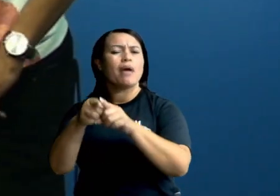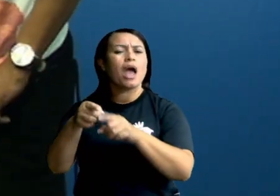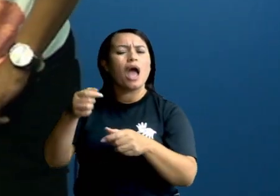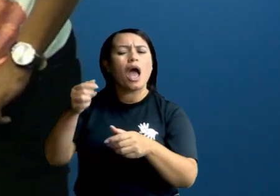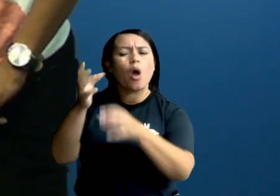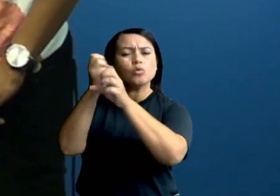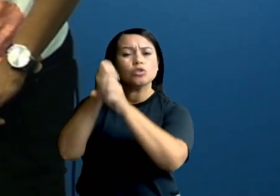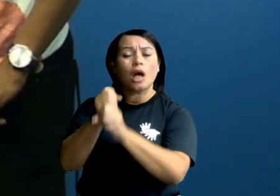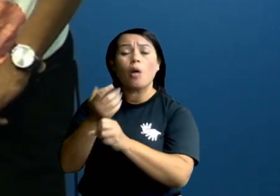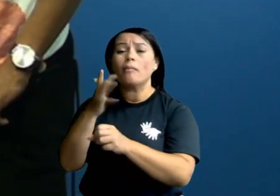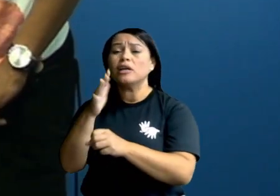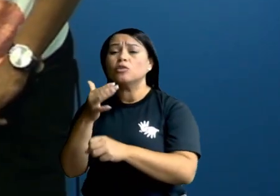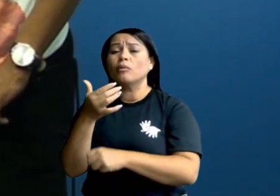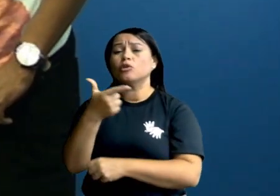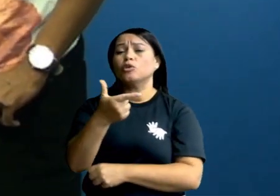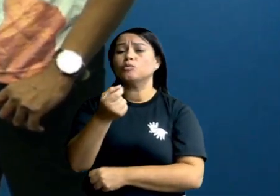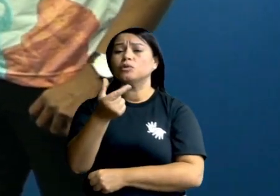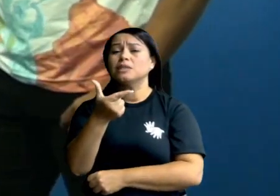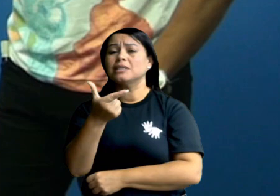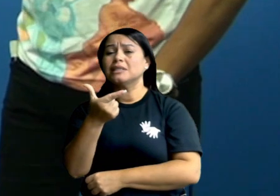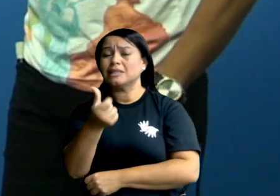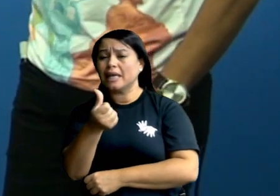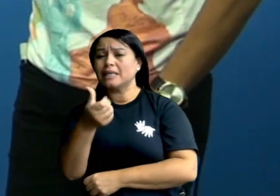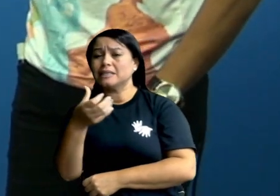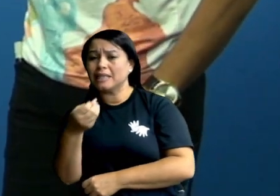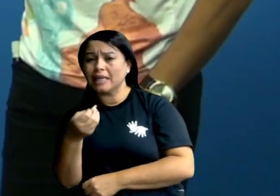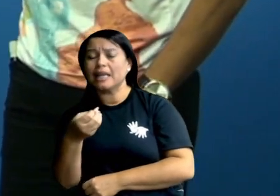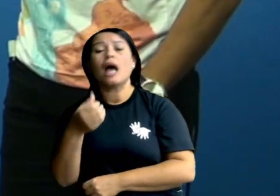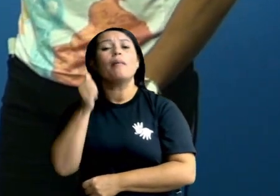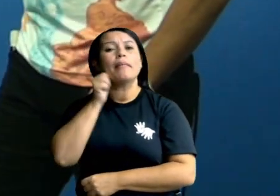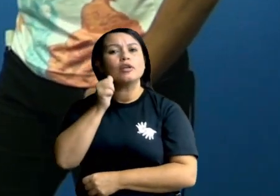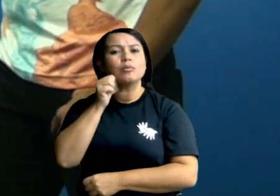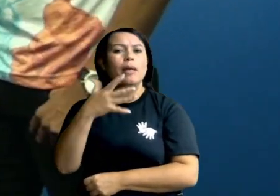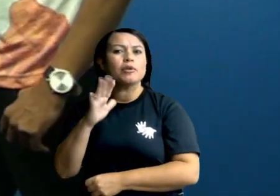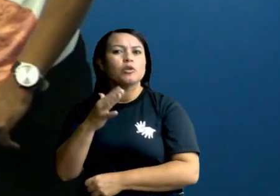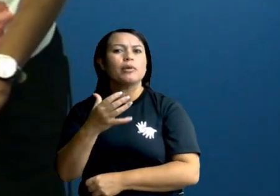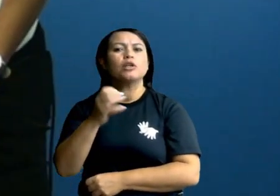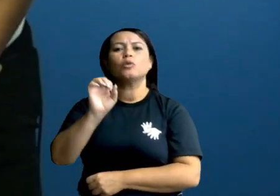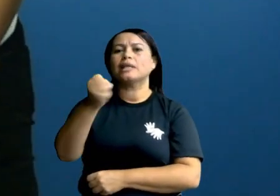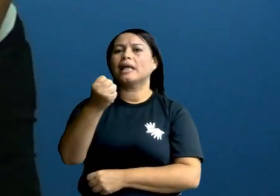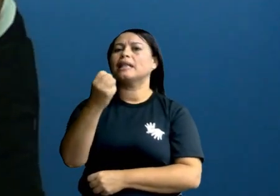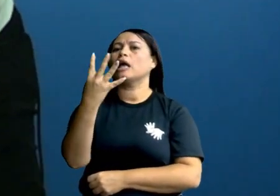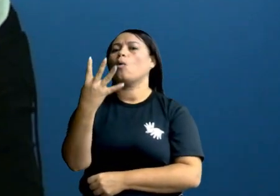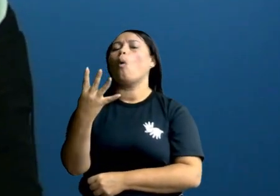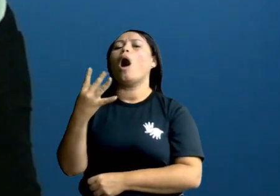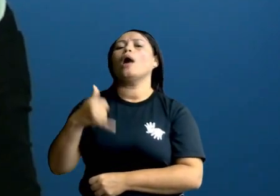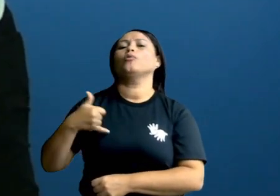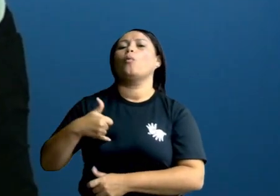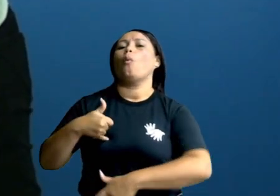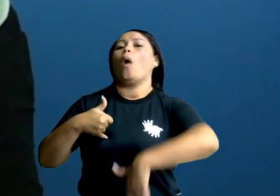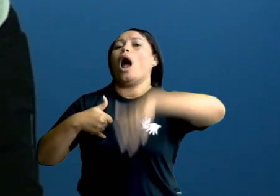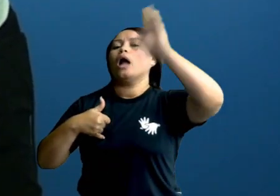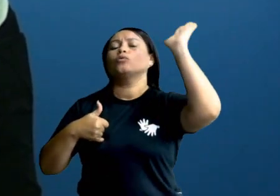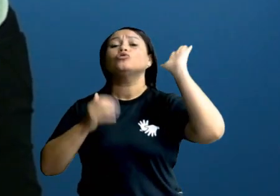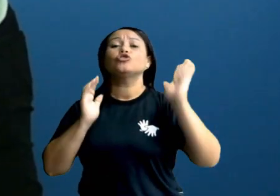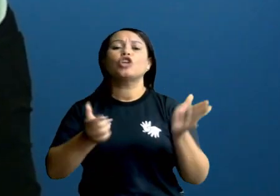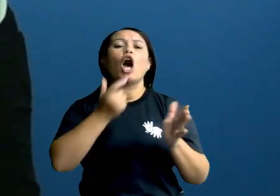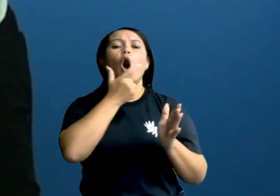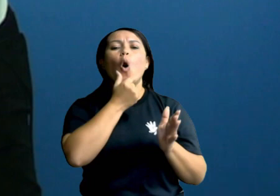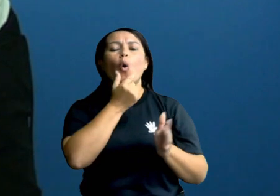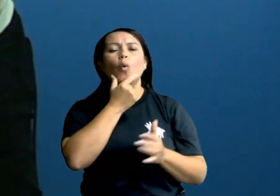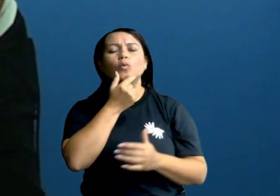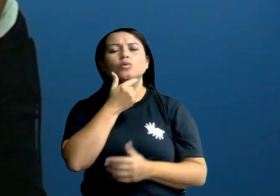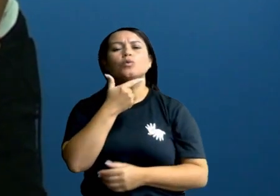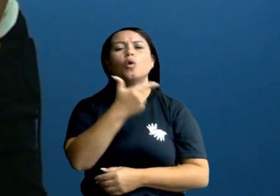a gente vai chegar em 2060 com expectativa de vida para as mulheres de mais de 84 anos. Já no caso dos homens, né, você vê que em 2000